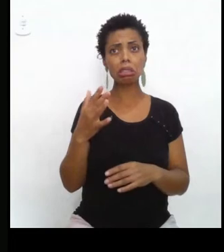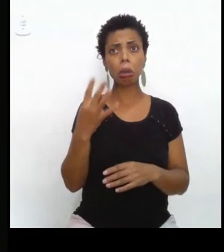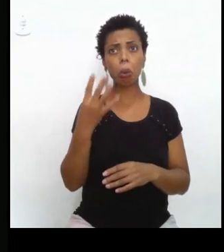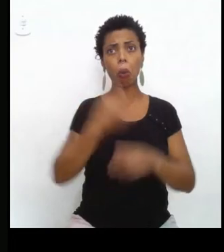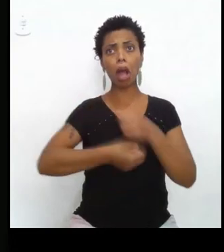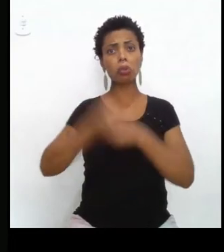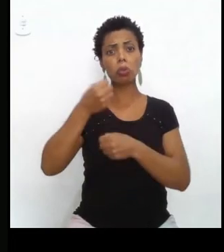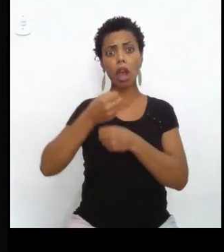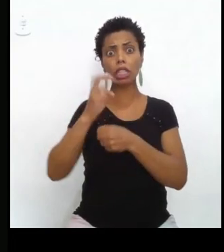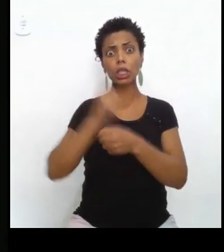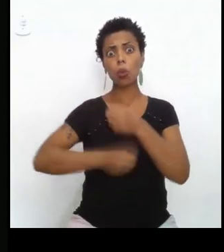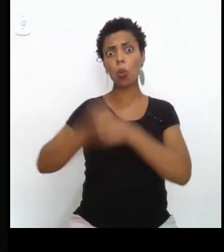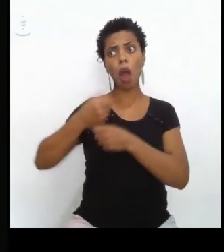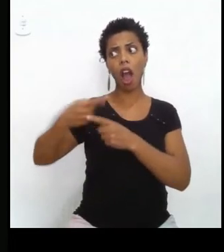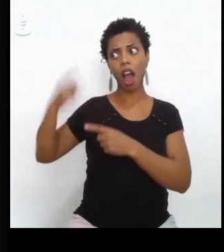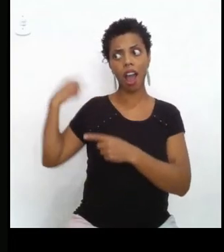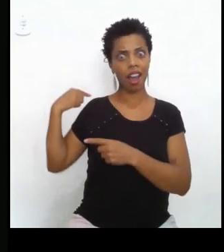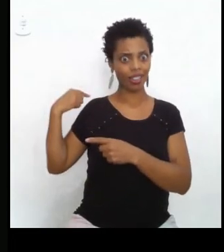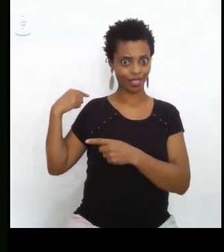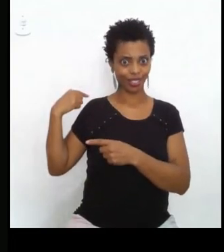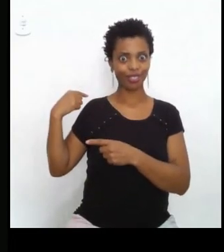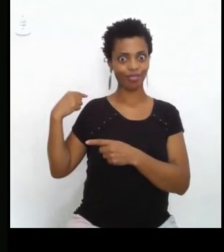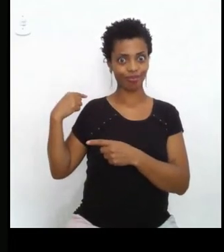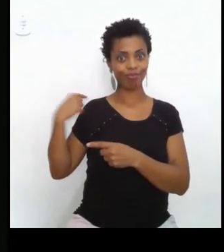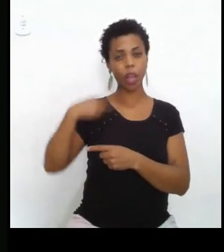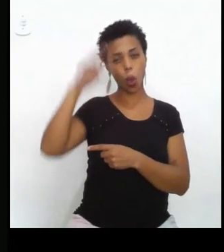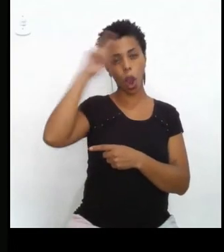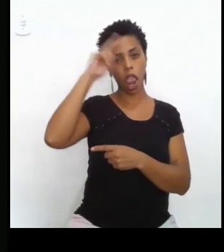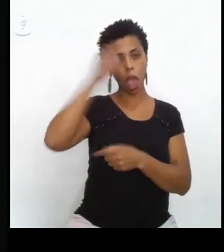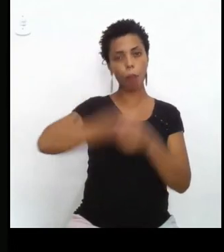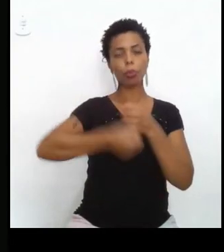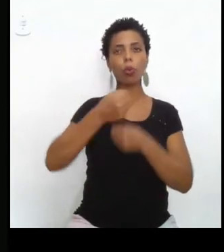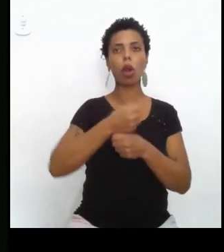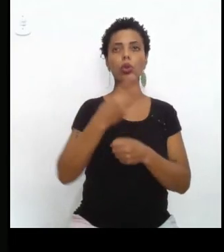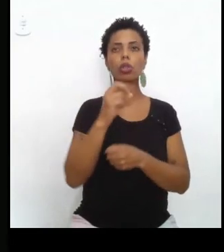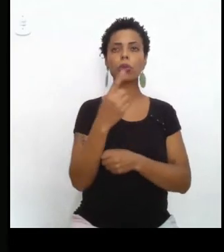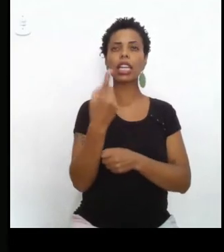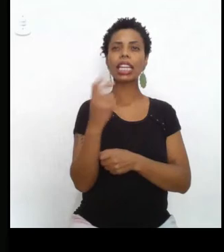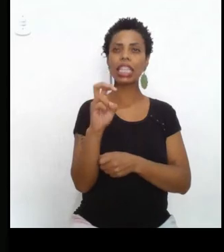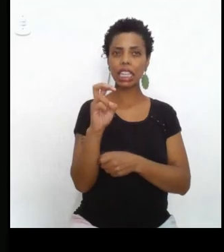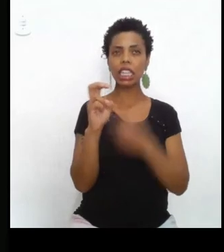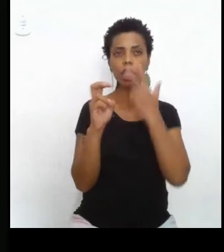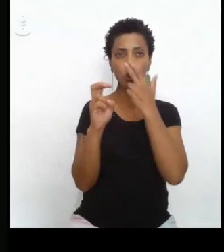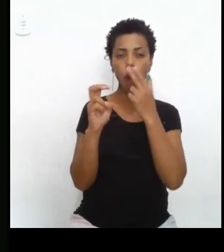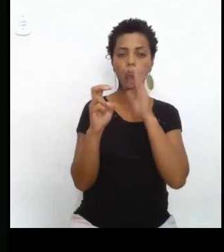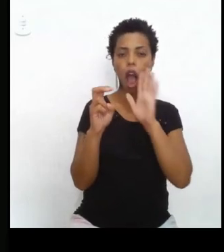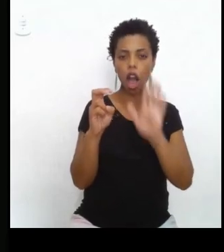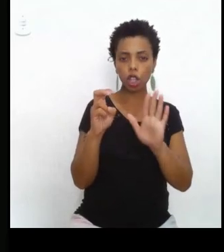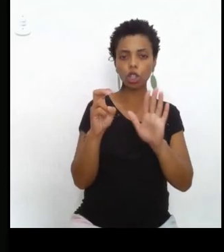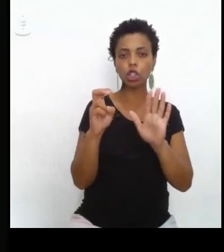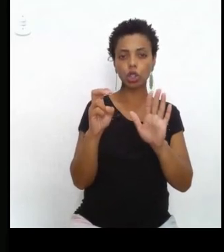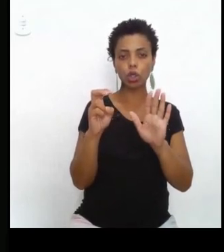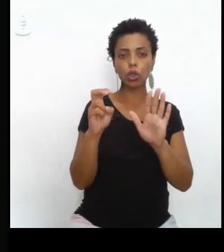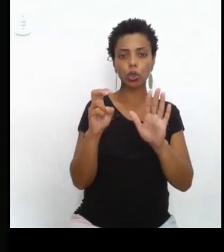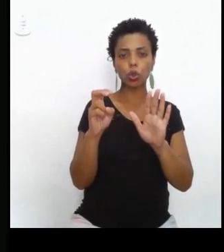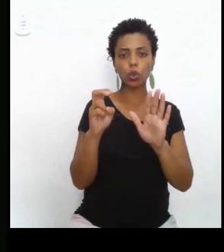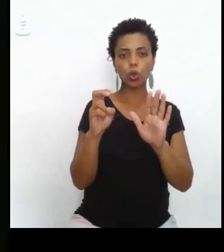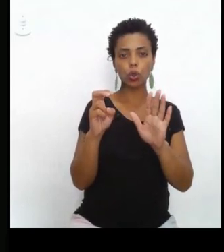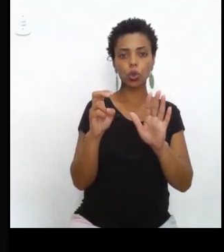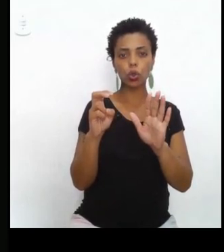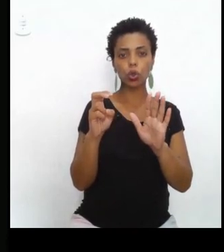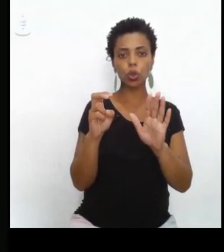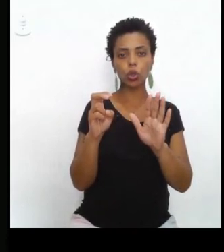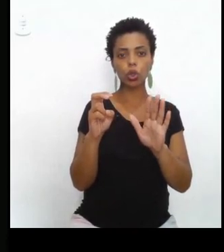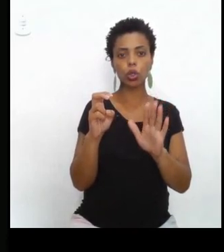cinco anos eu me lembro em 2015 eu acho a música